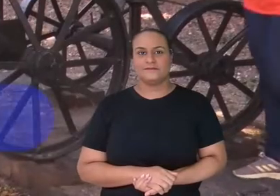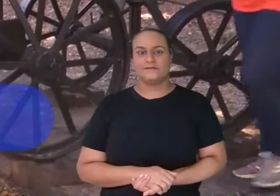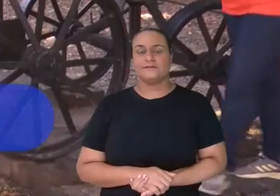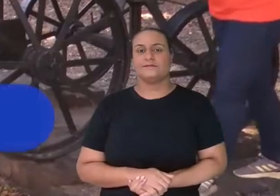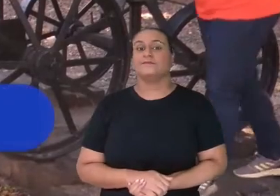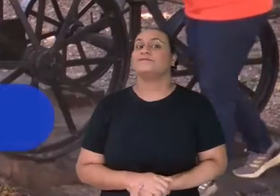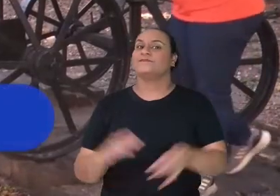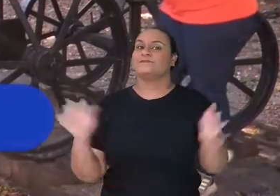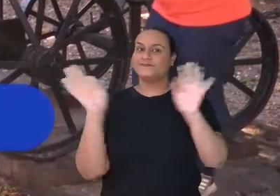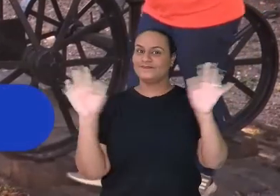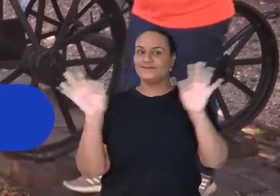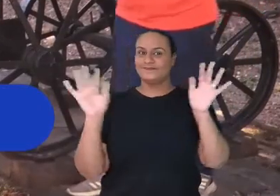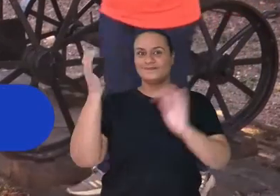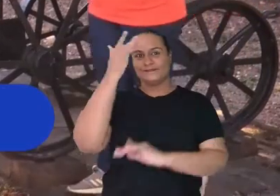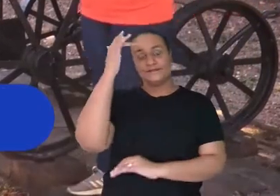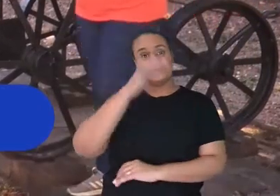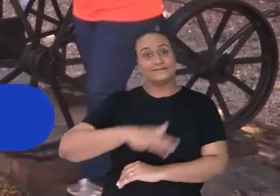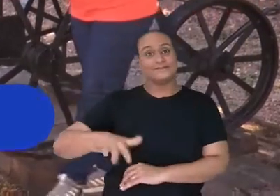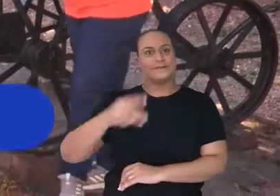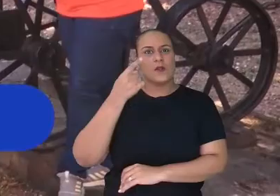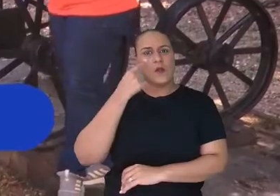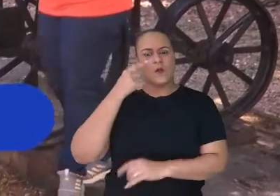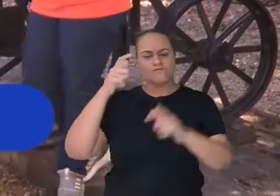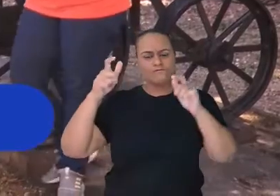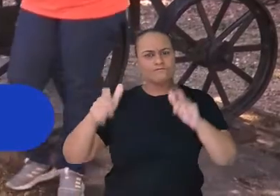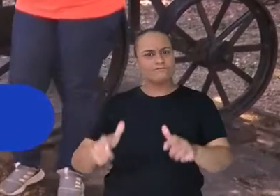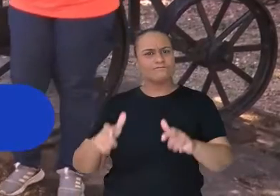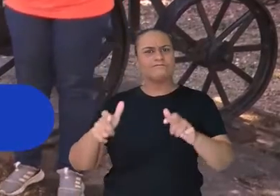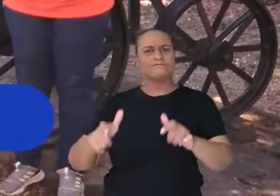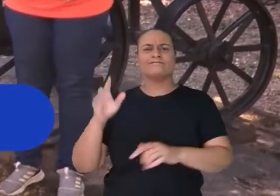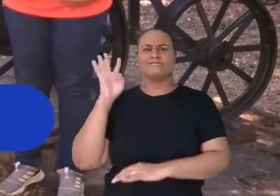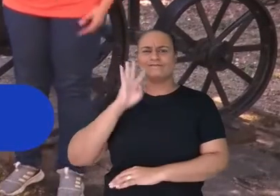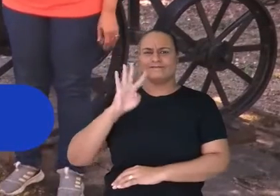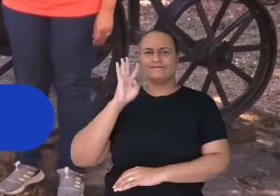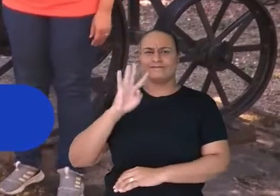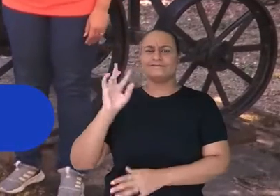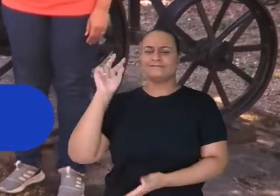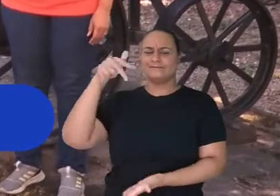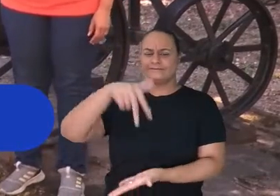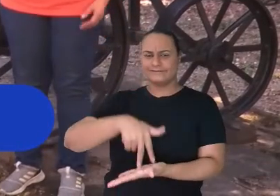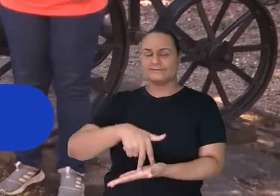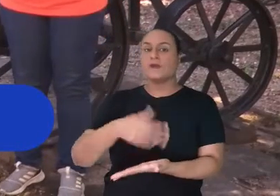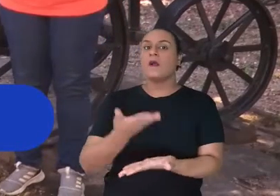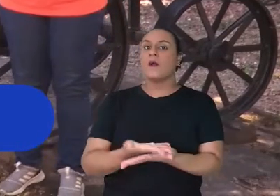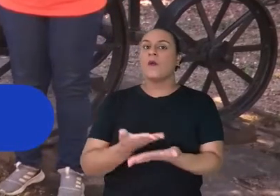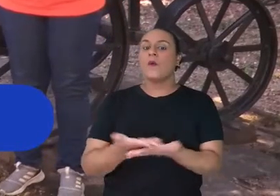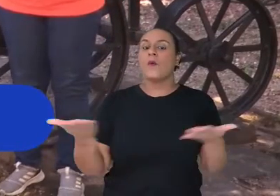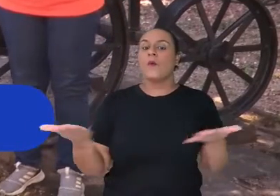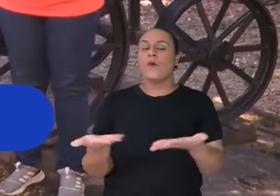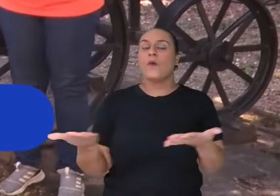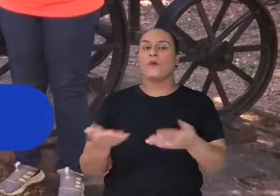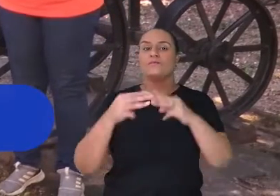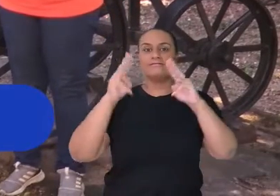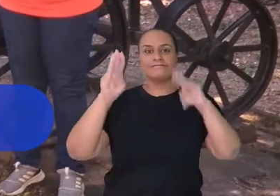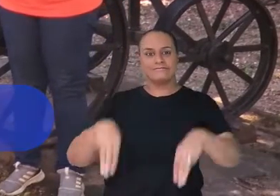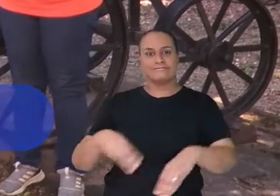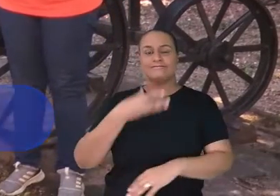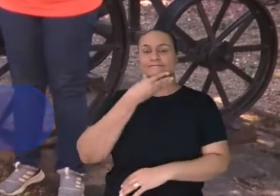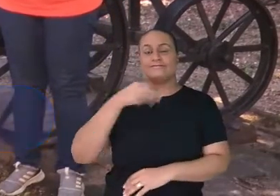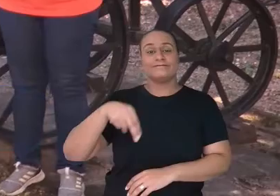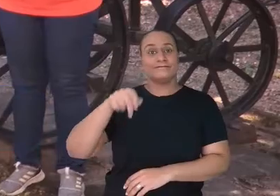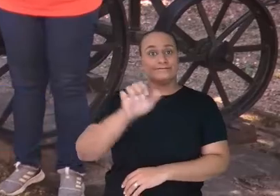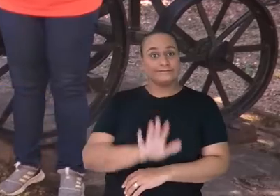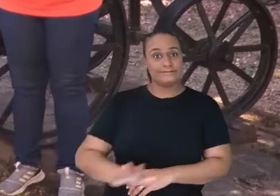Oi, gente! Olha que lugar legal que a gente tá. Vamos fazer a aula aqui hoje no Museu do Homem do Nordeste.